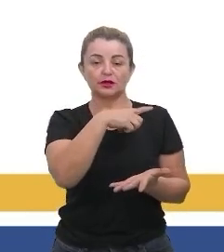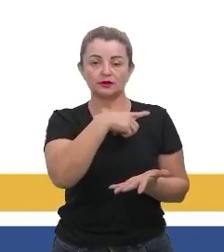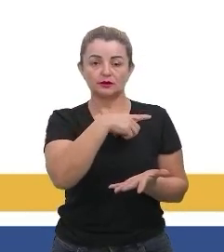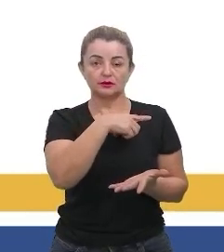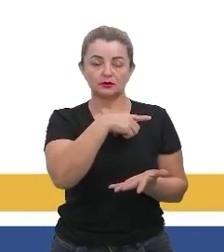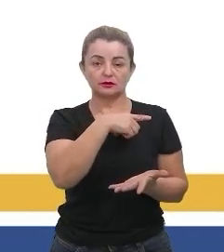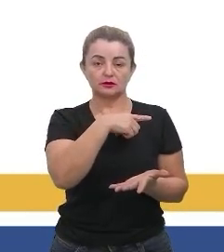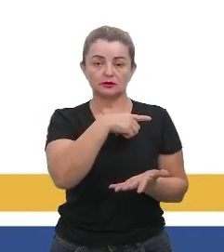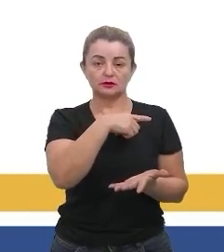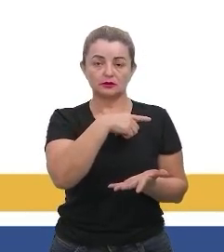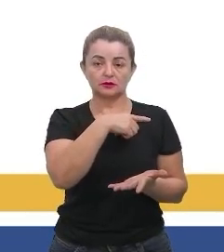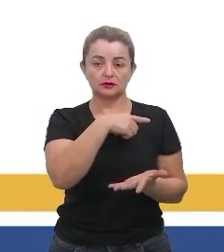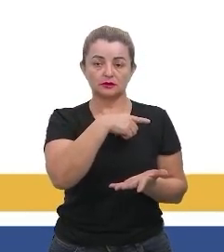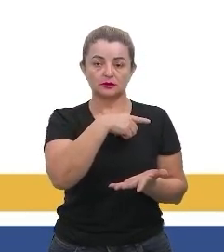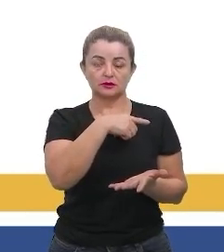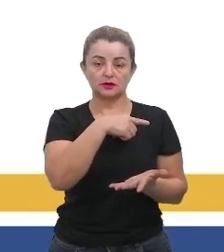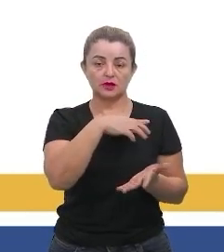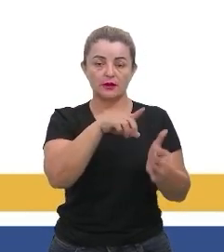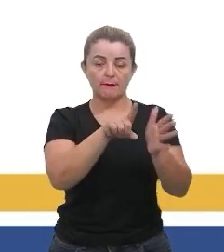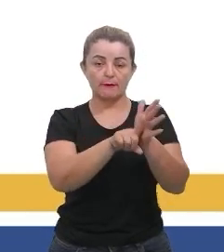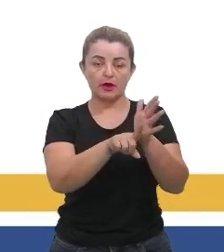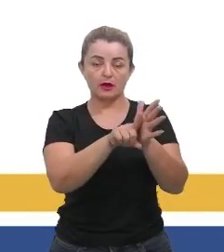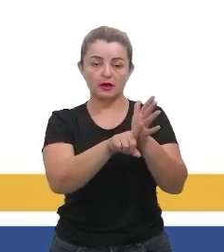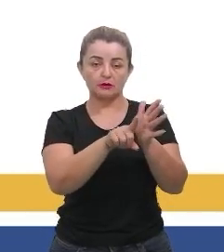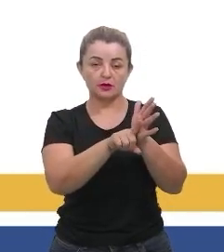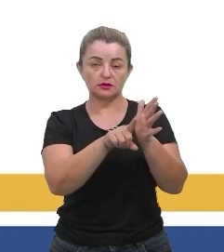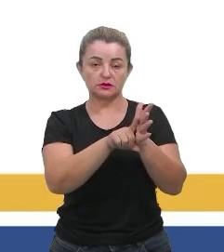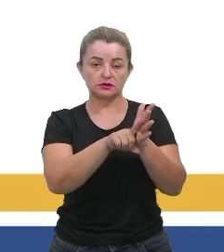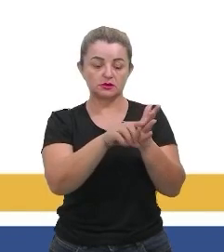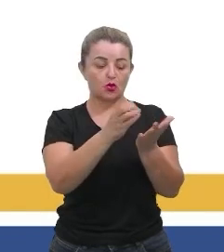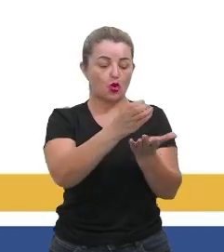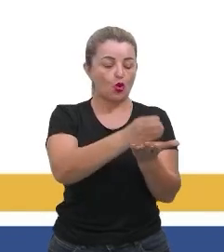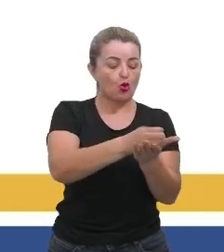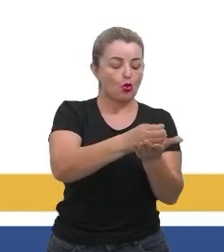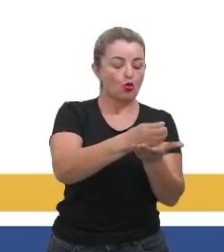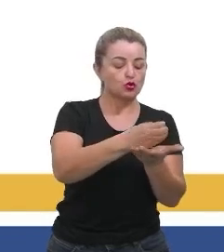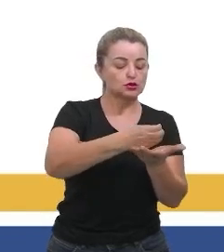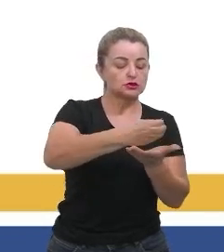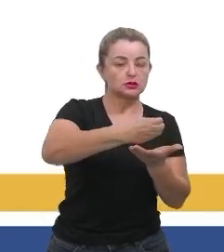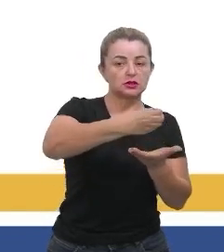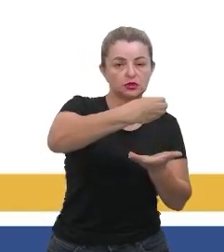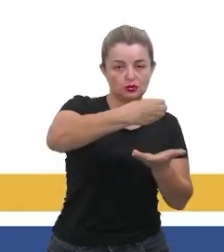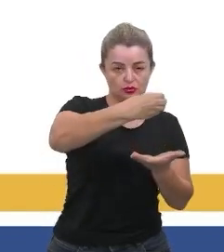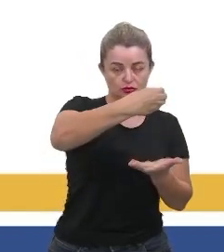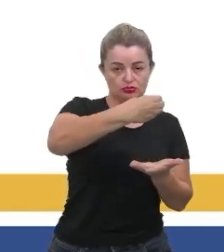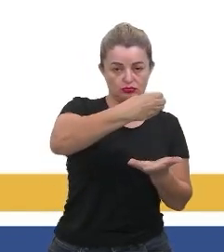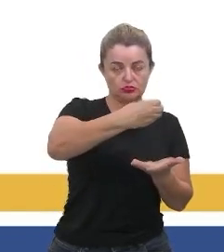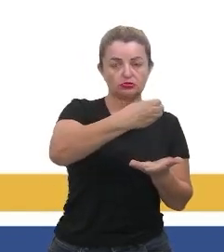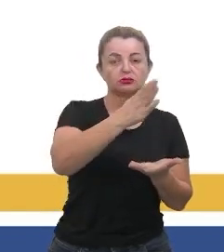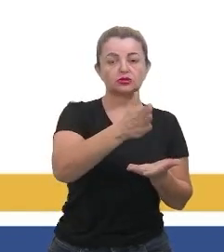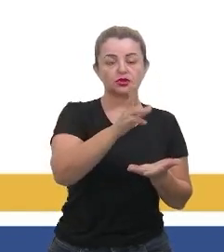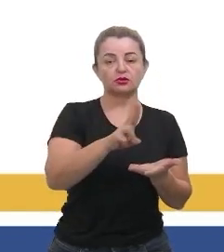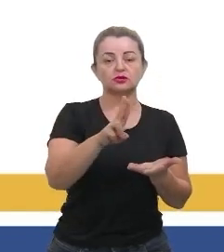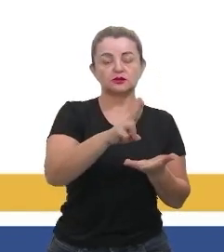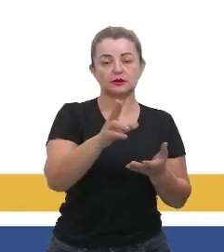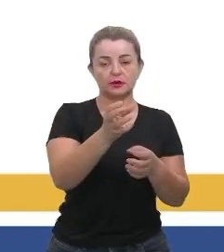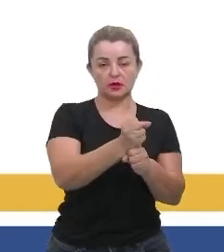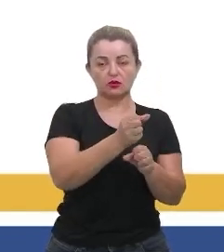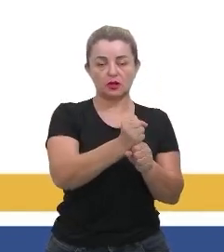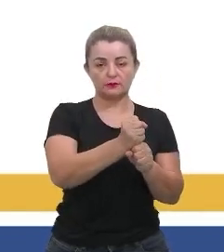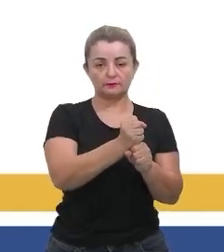o meu tronco de cone menos o cilindro que eu acabei de calcular aqui, ó. Acabei de calcular.